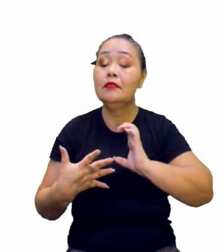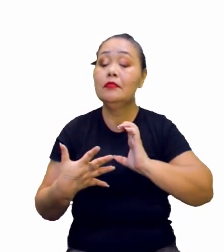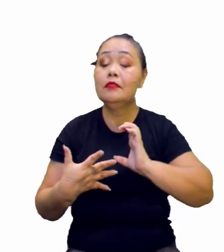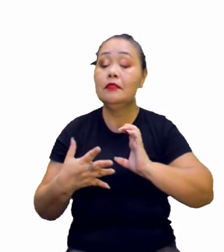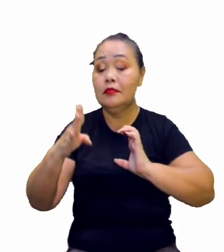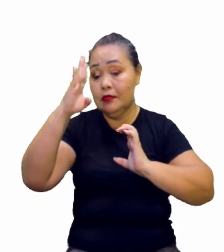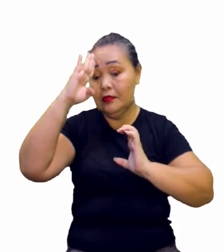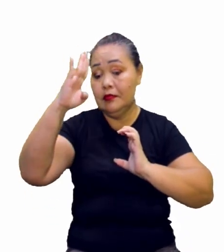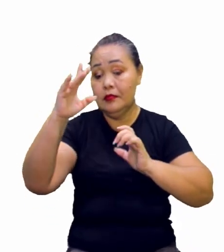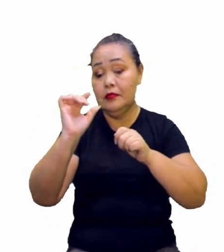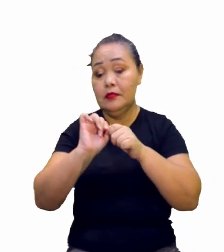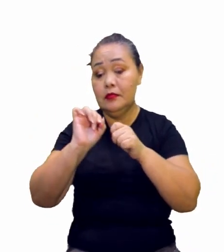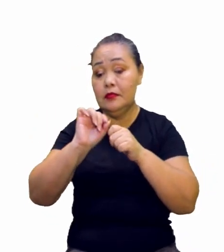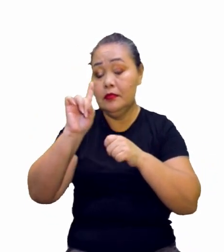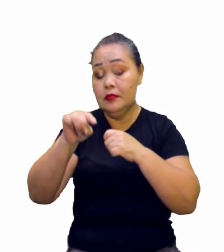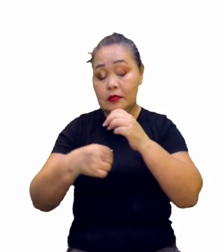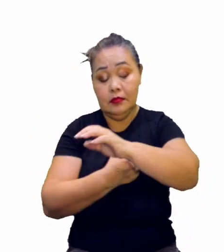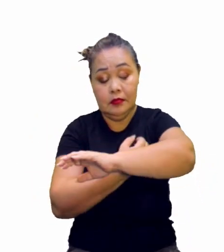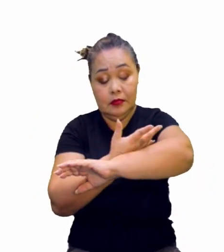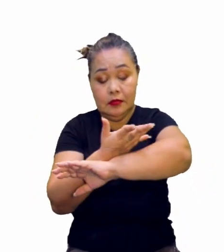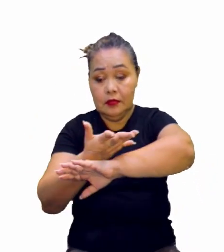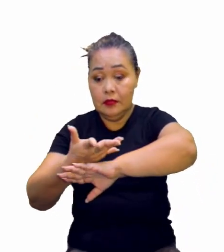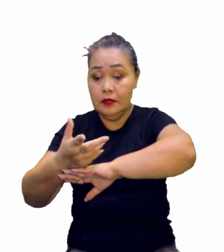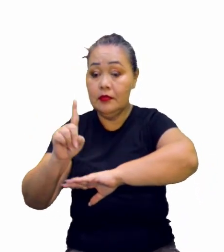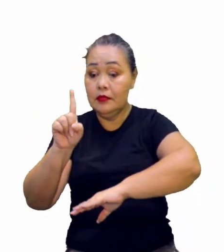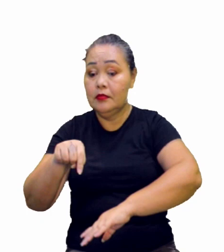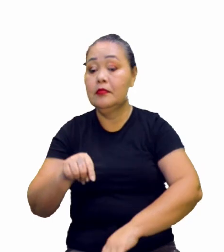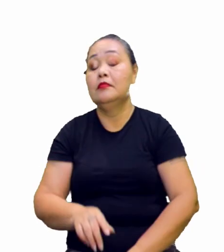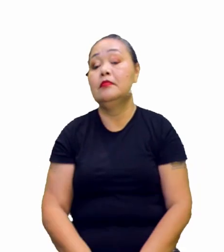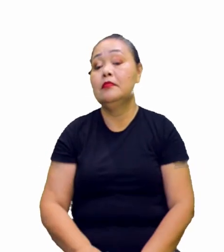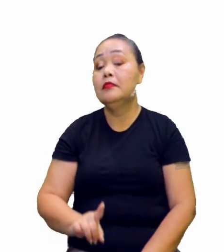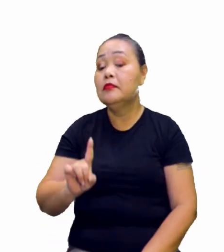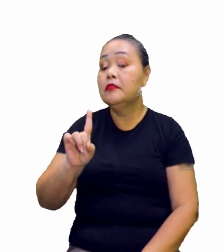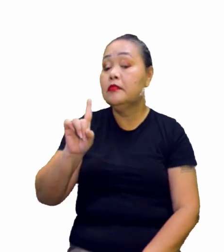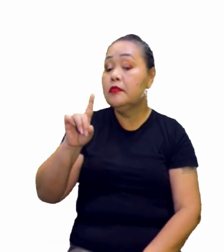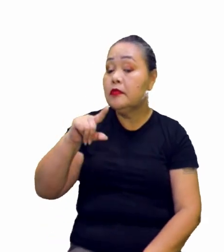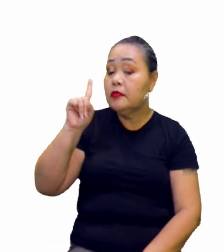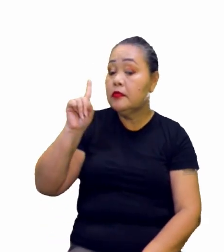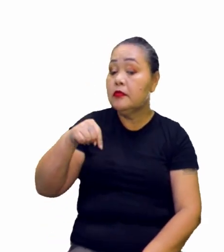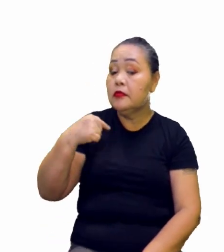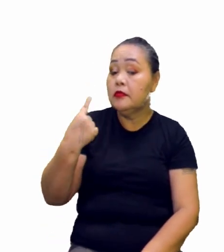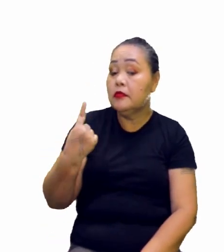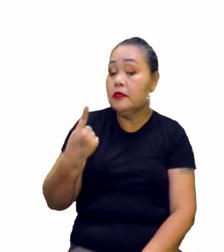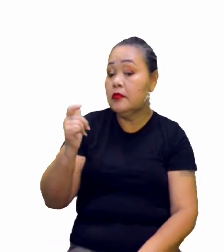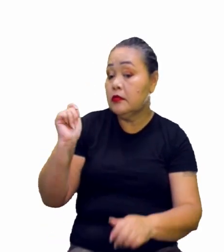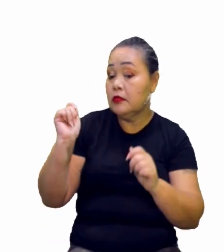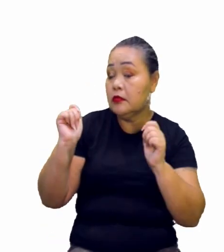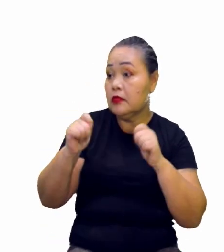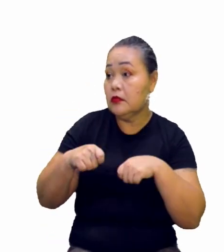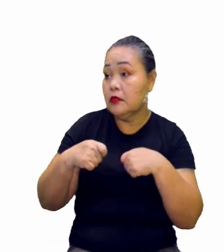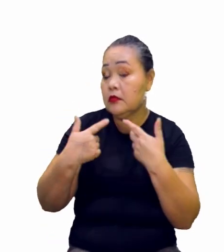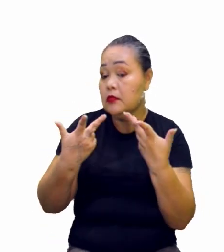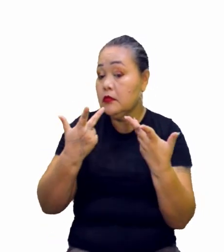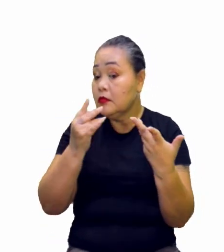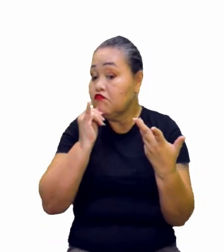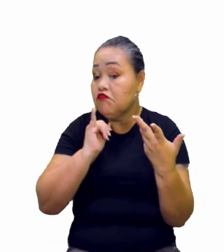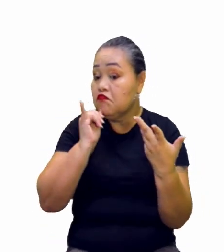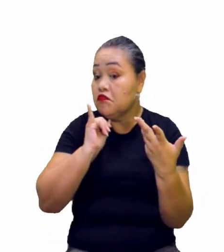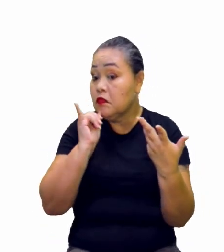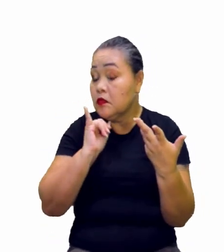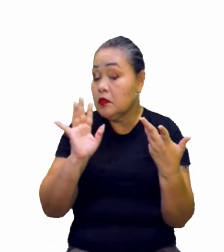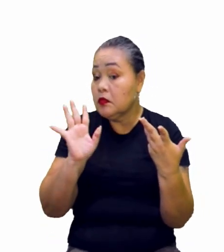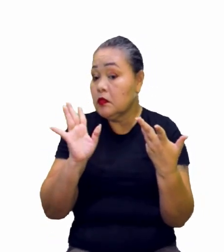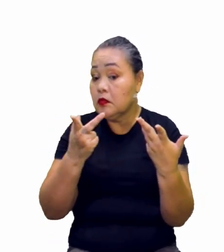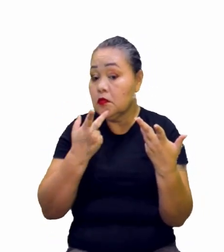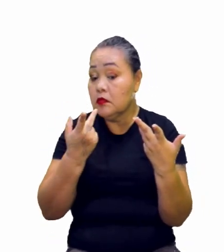principal, a vegetação, que é a forma, pois elas que possibilitam, por exemplo, a gente quase não